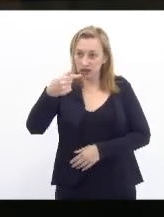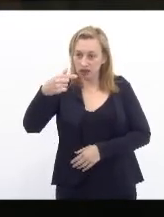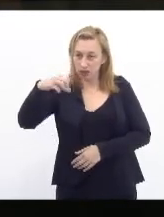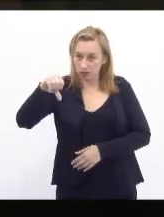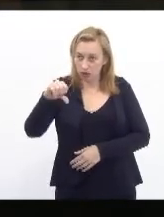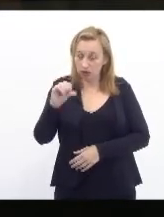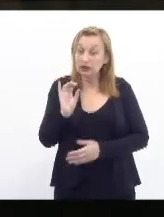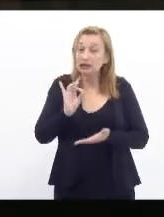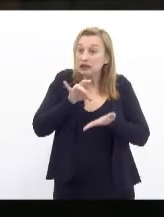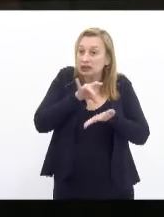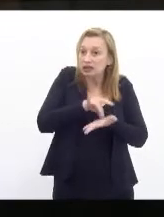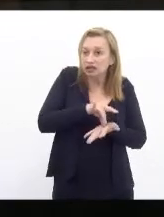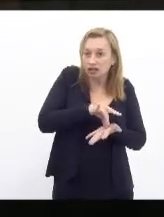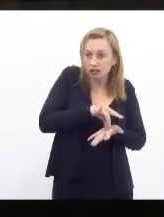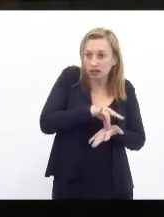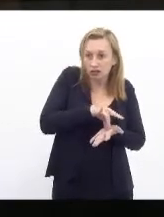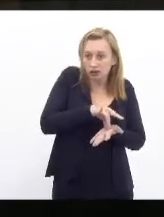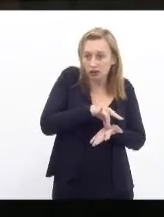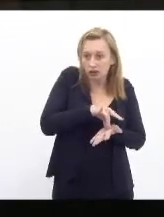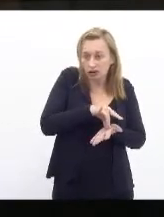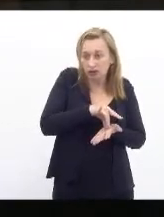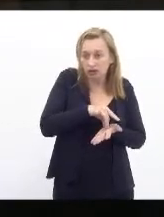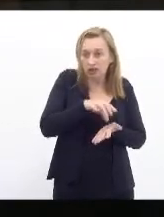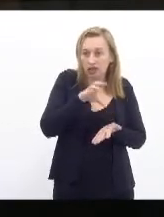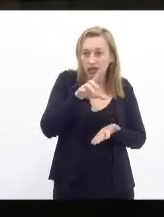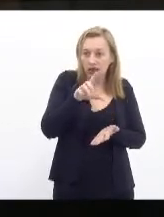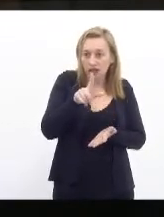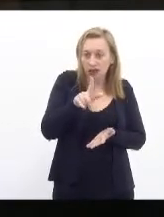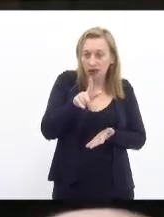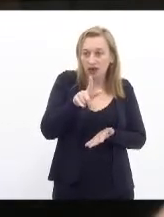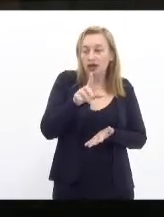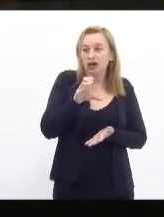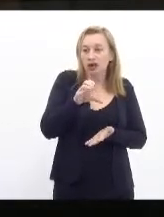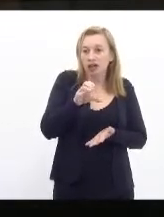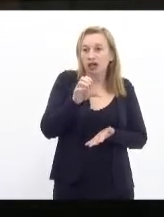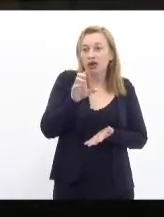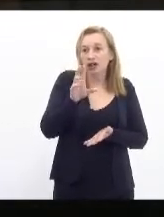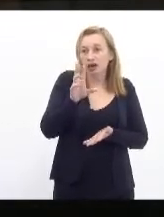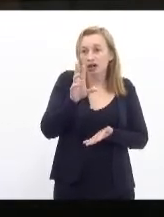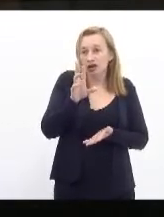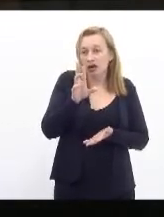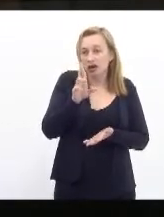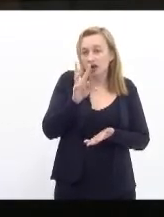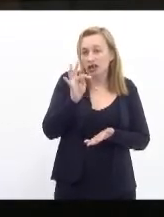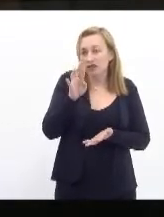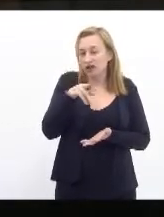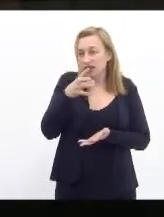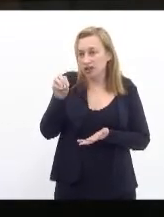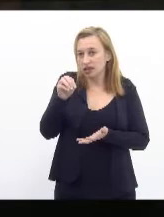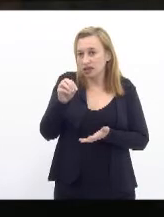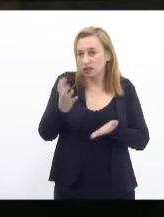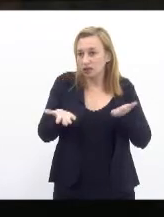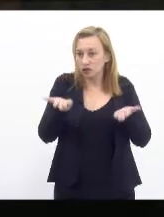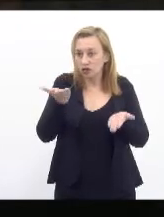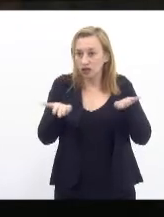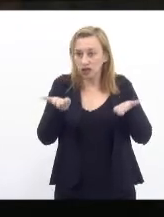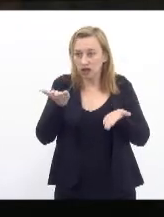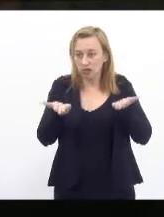Que na realidade o maior intuito dessa gratificação é exatamente trazer um equilíbrio